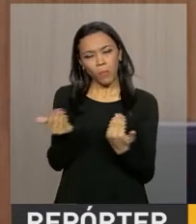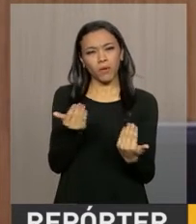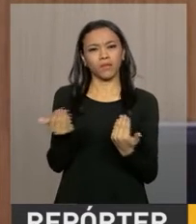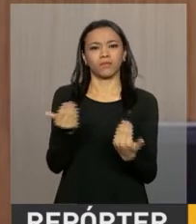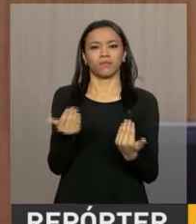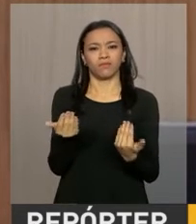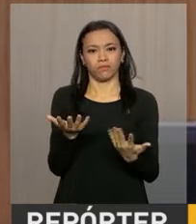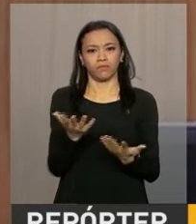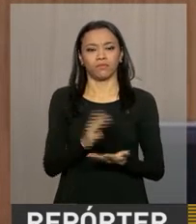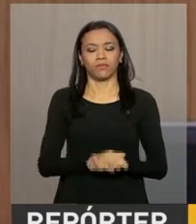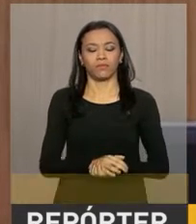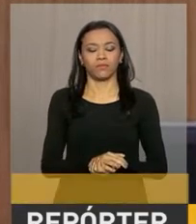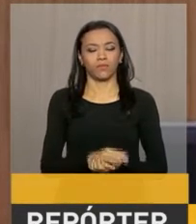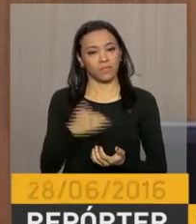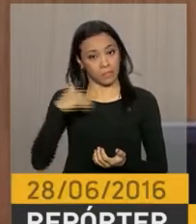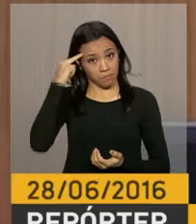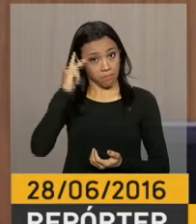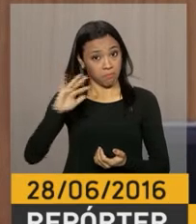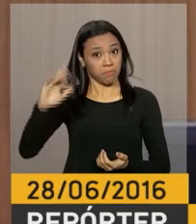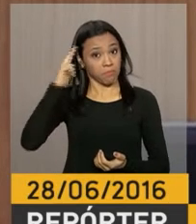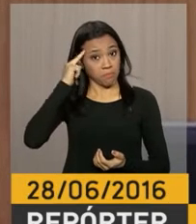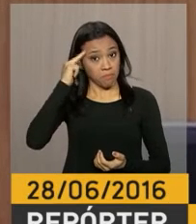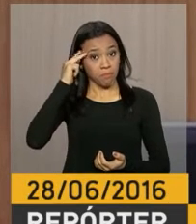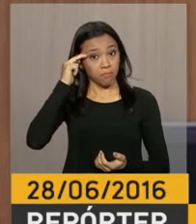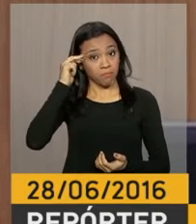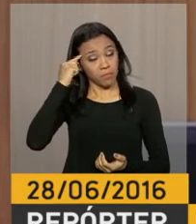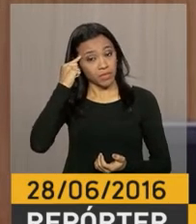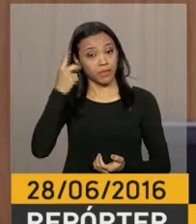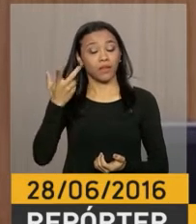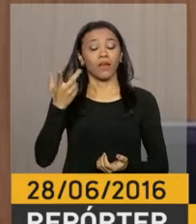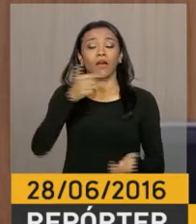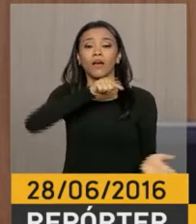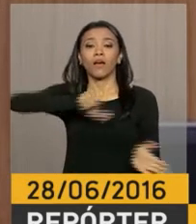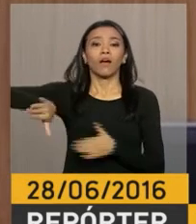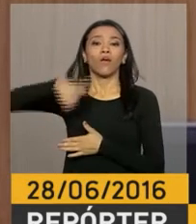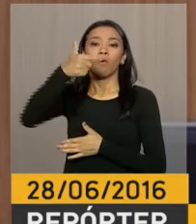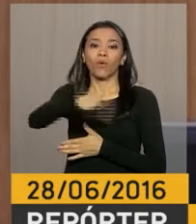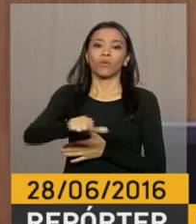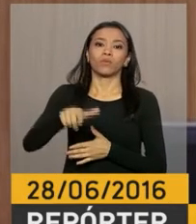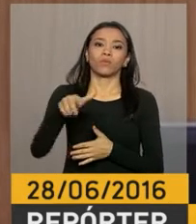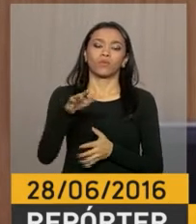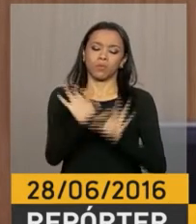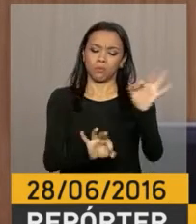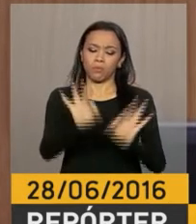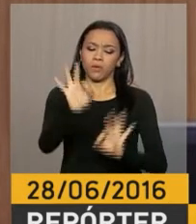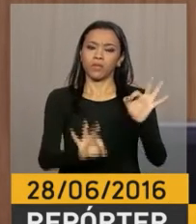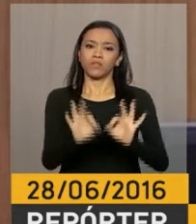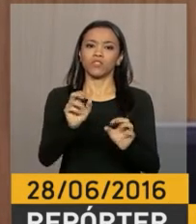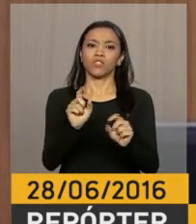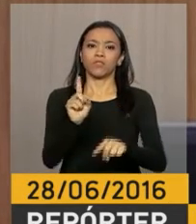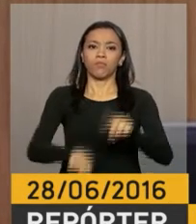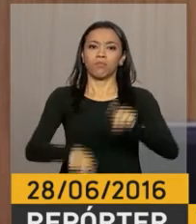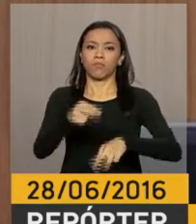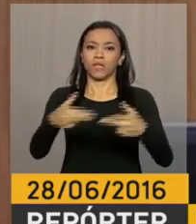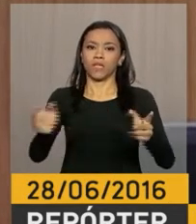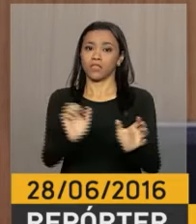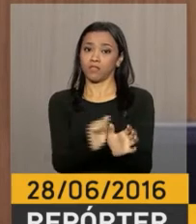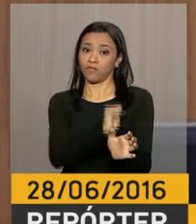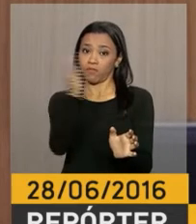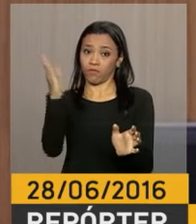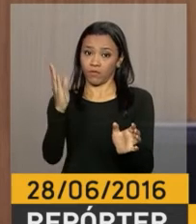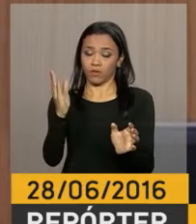poderia imaginar. Em relação ao quanto de exportações, que eu já havia mencionado, o outro